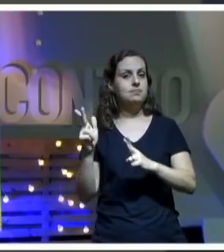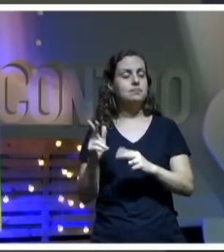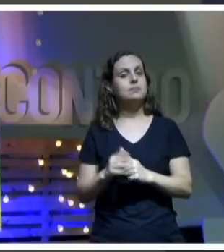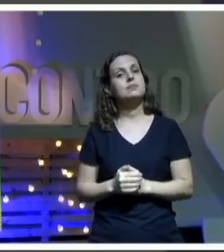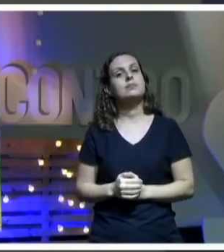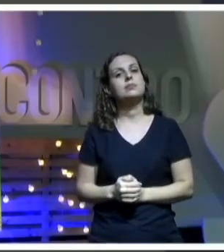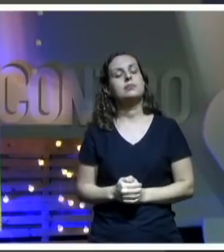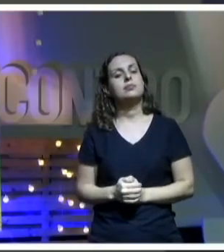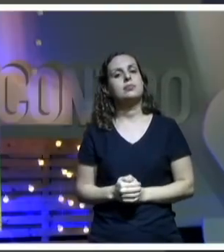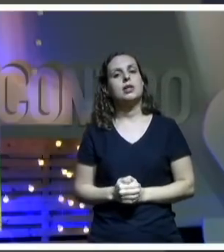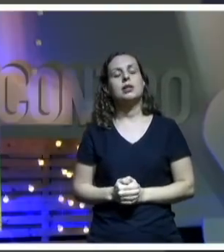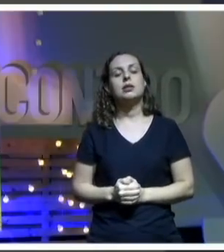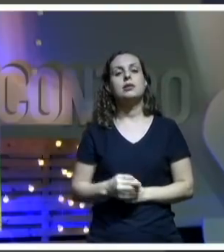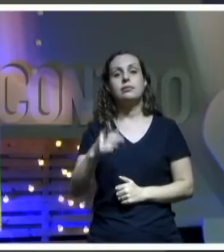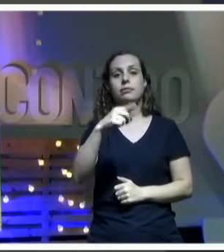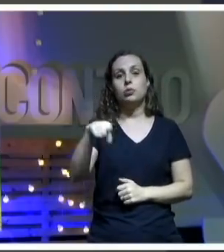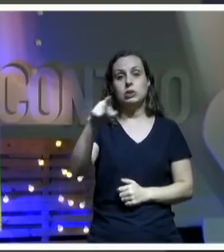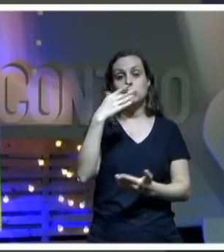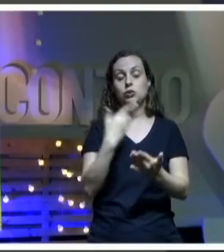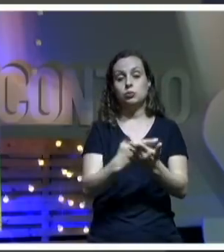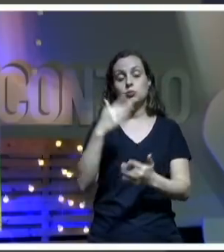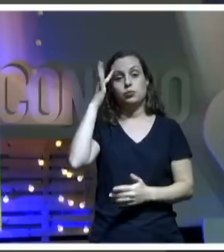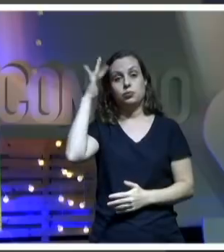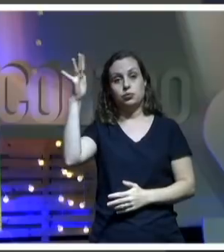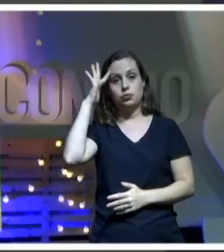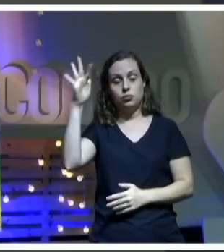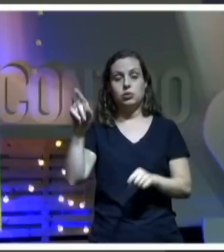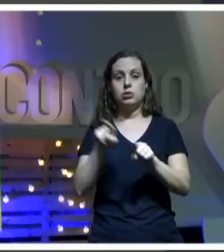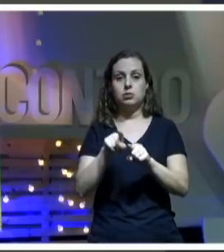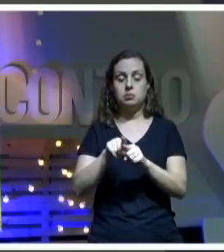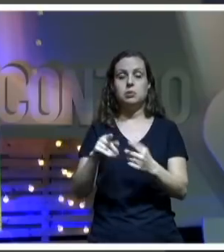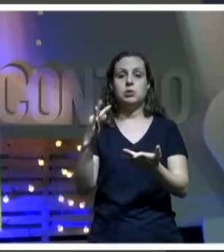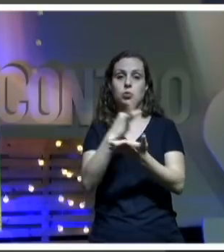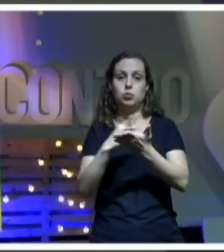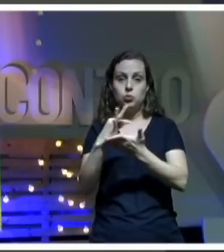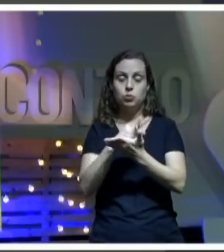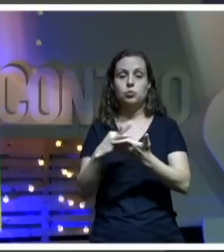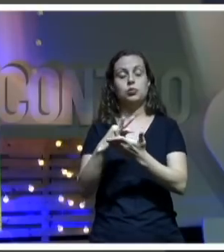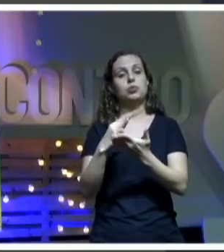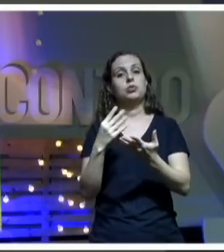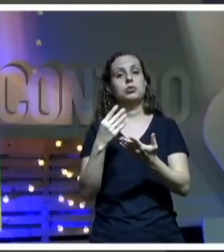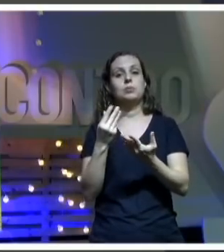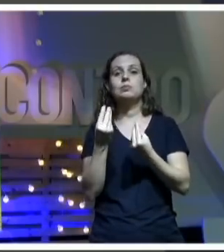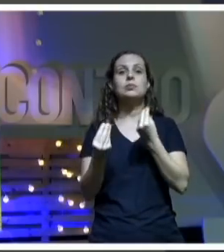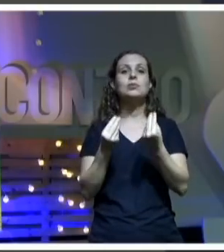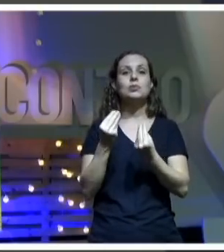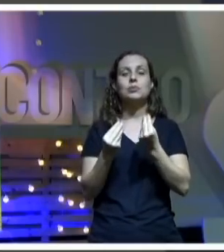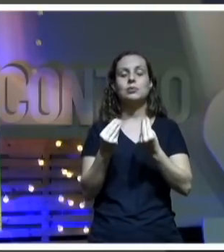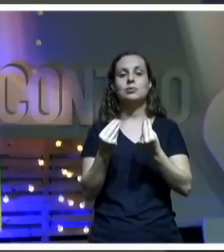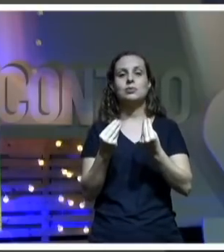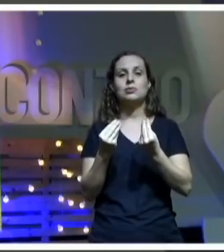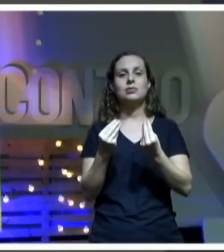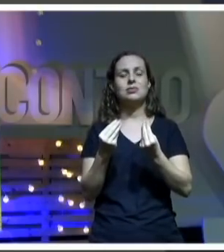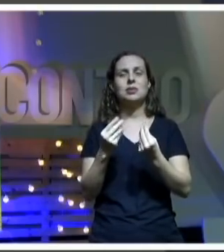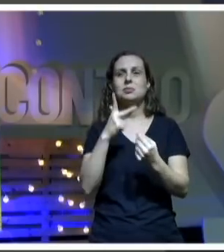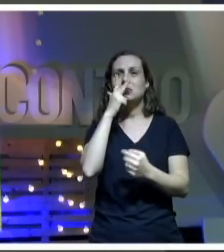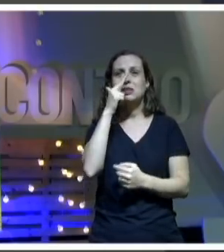para que ele vai fazer filosofia teologia e humanidades se não tem sentido